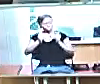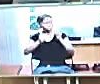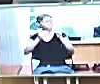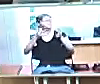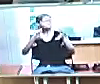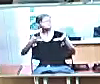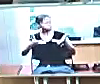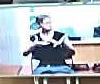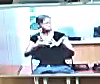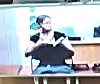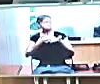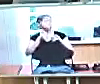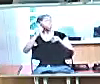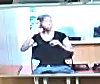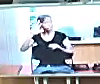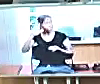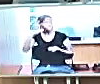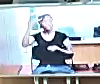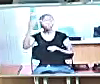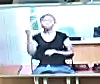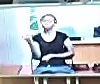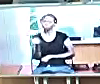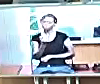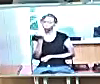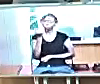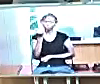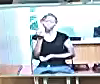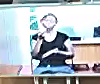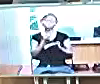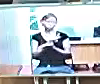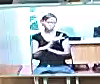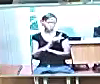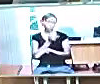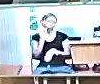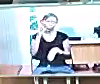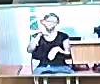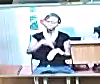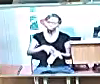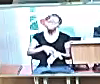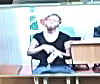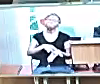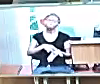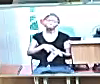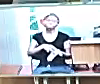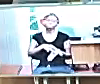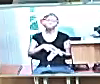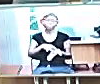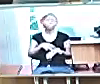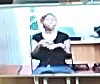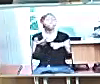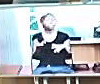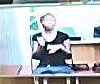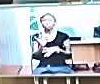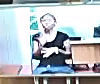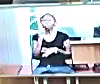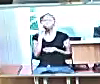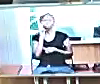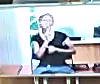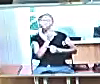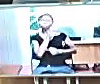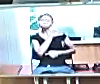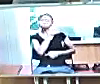gerando resultados importantes é concretos palpáveis né então basta rodar o interior